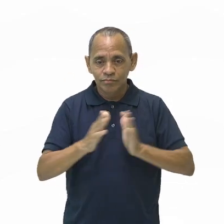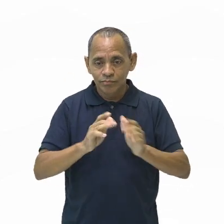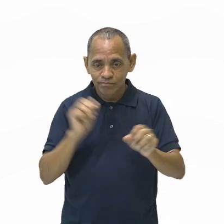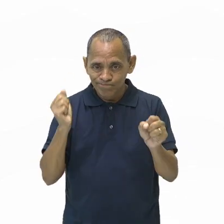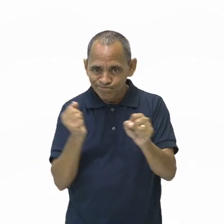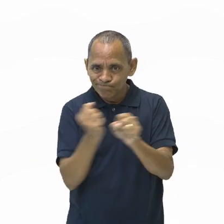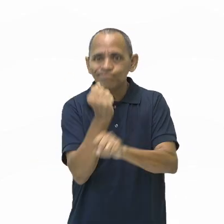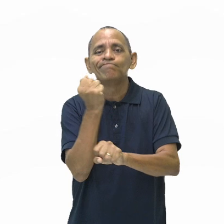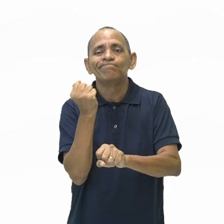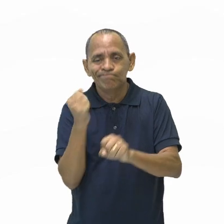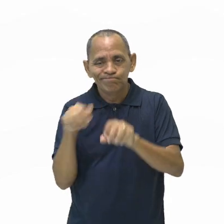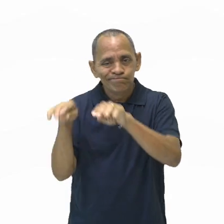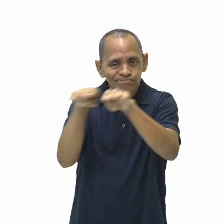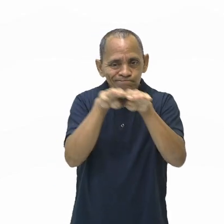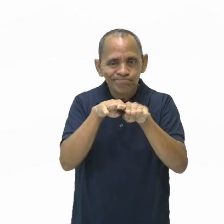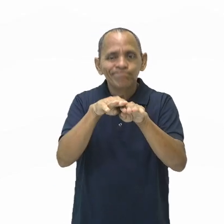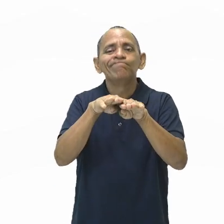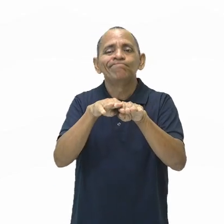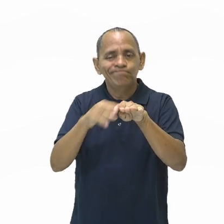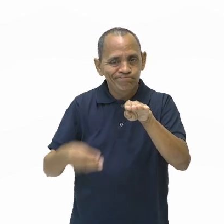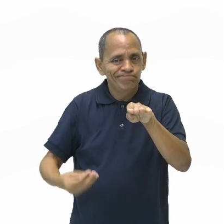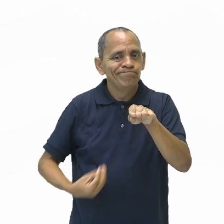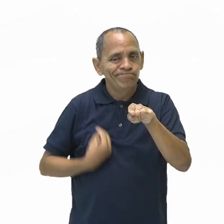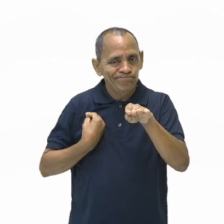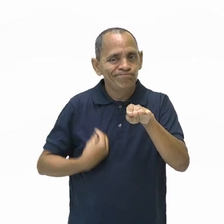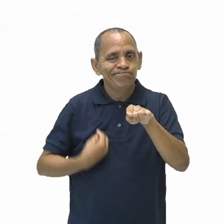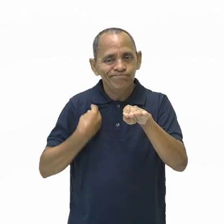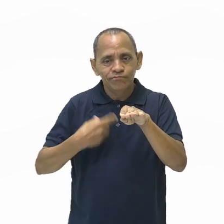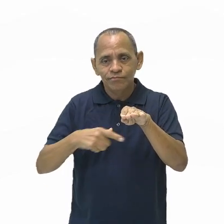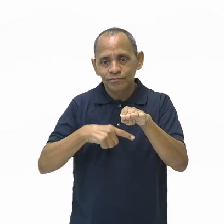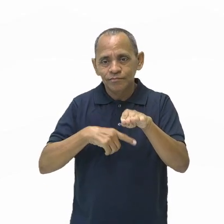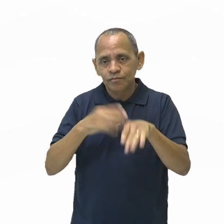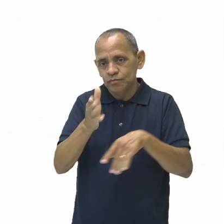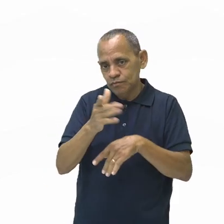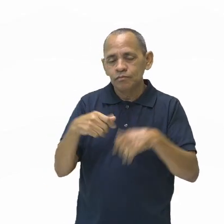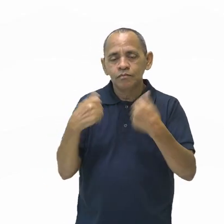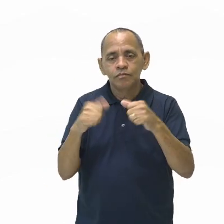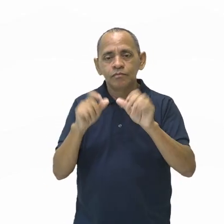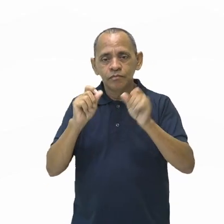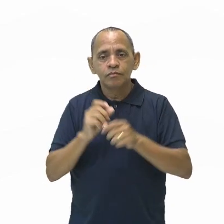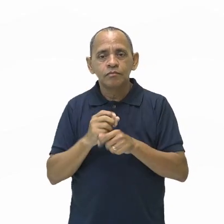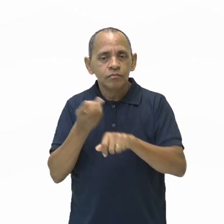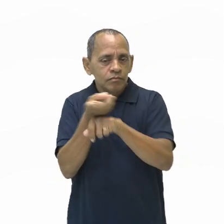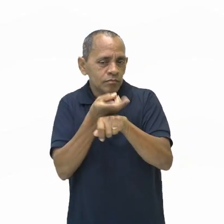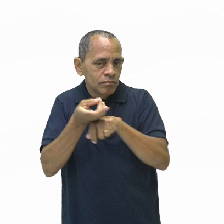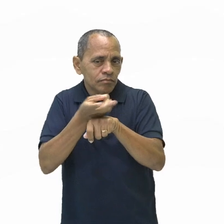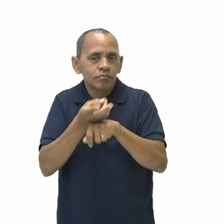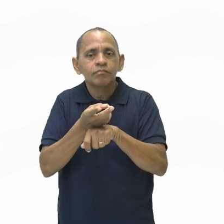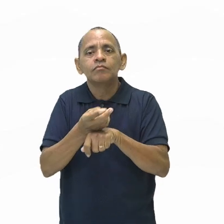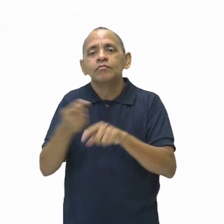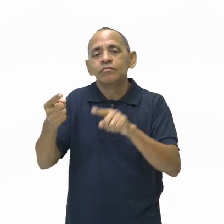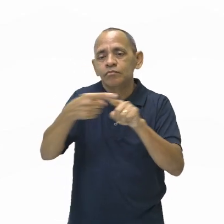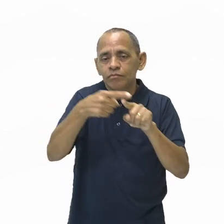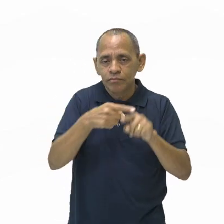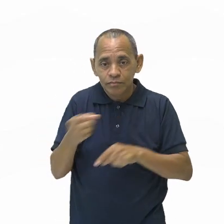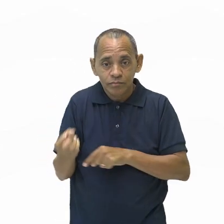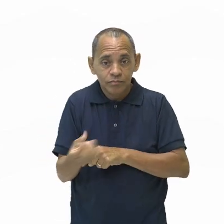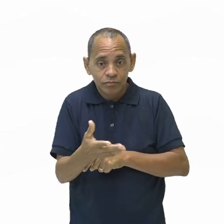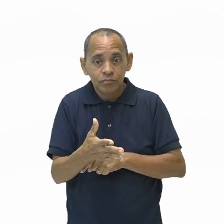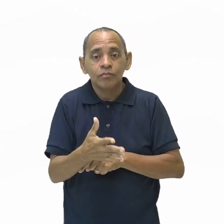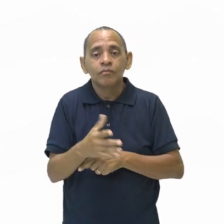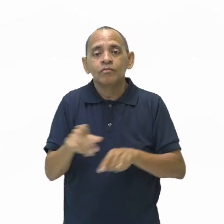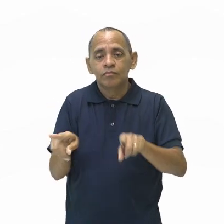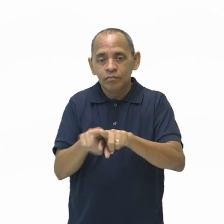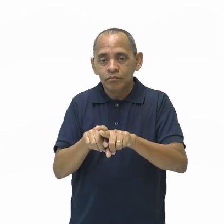ruptura com os padrões existentes. Surge, então, a necessidade de buscar novos estilos, tá bom?